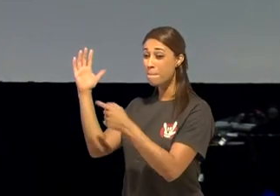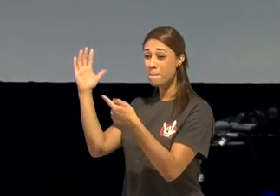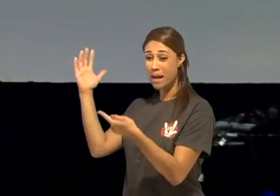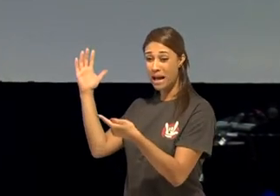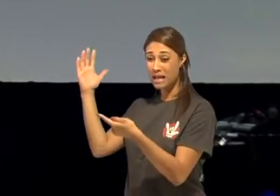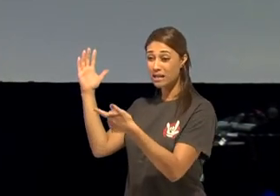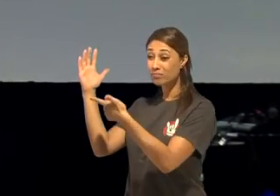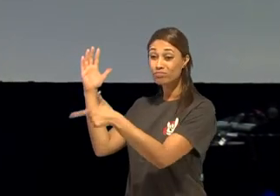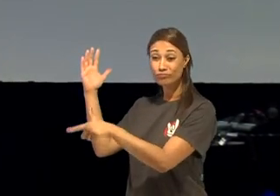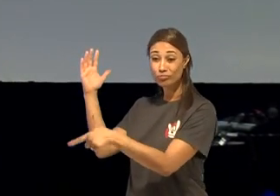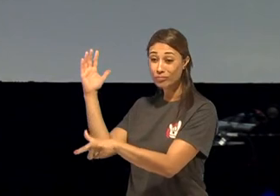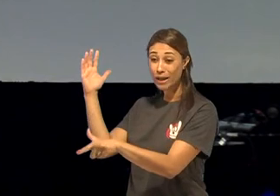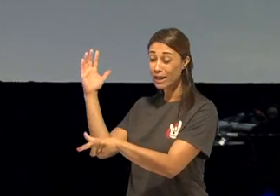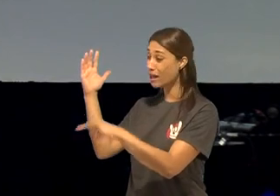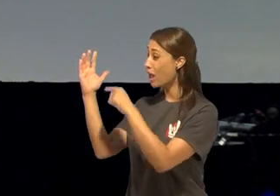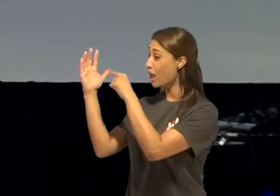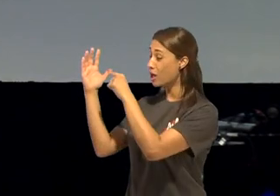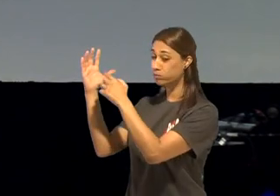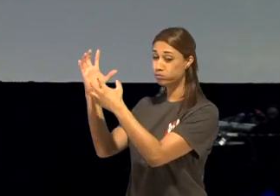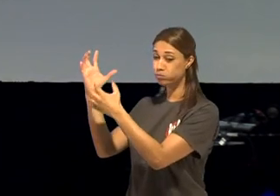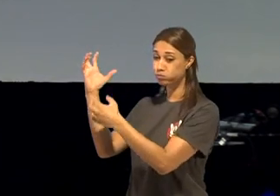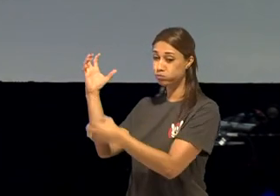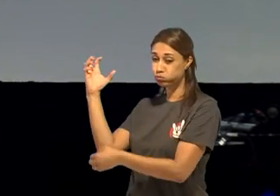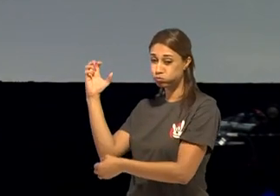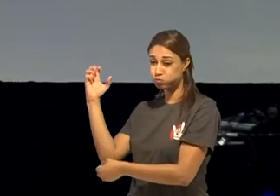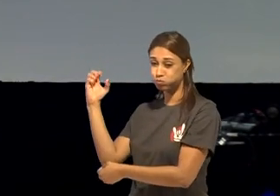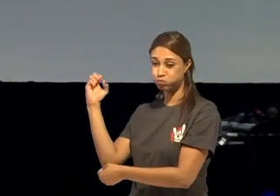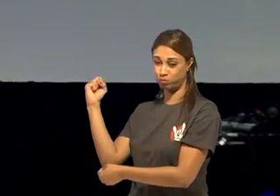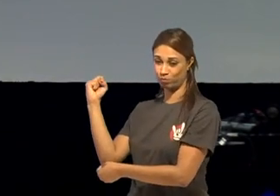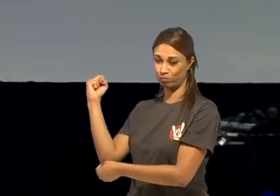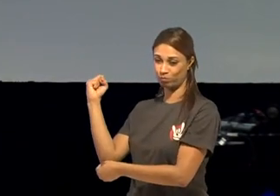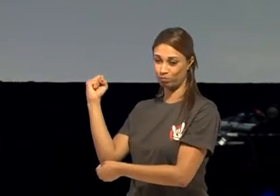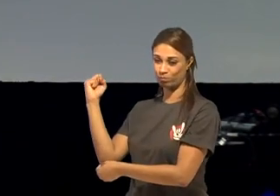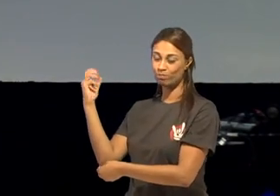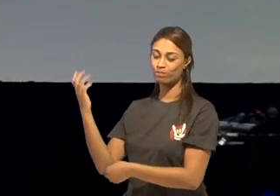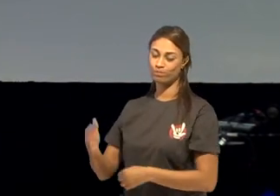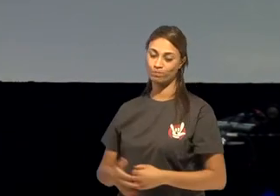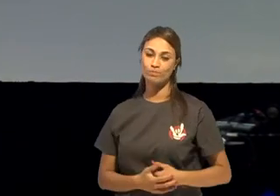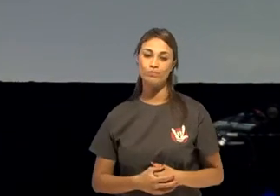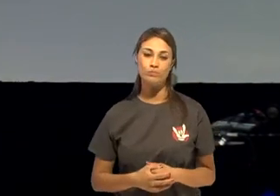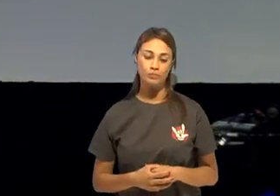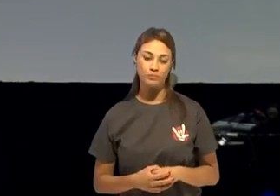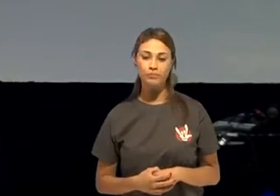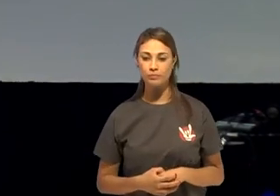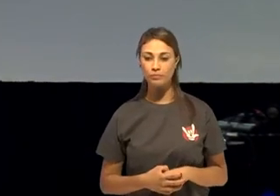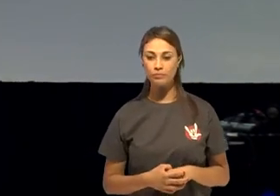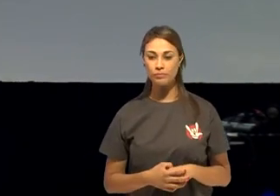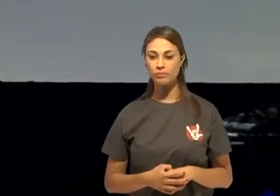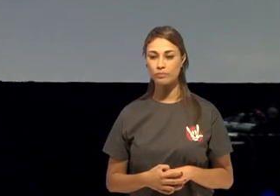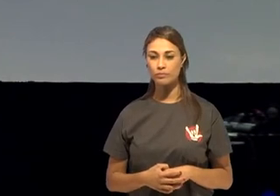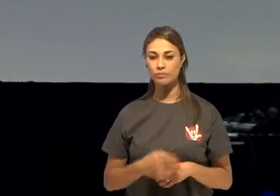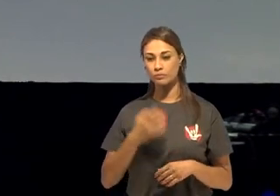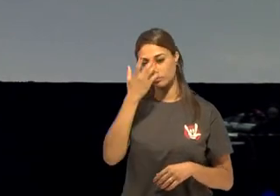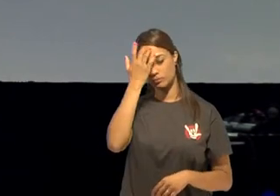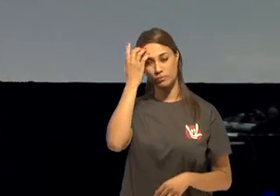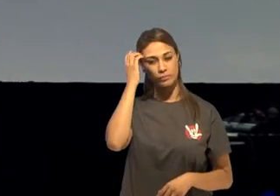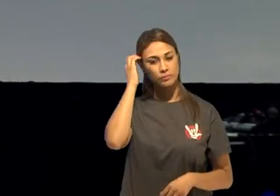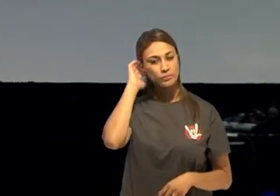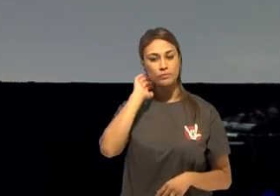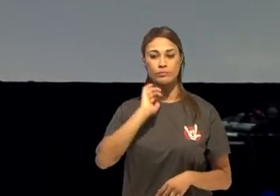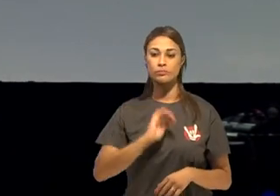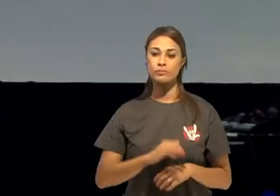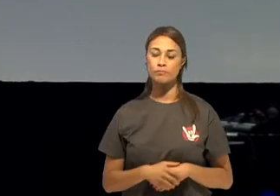vou dar um exemplo aqui, não quero falar só ministerialmente, mas quero falar sobre a vida por completa,